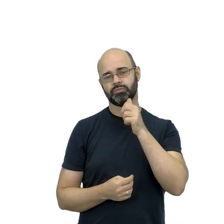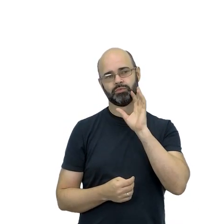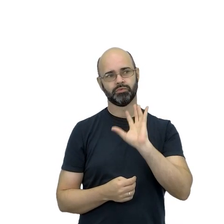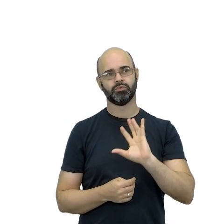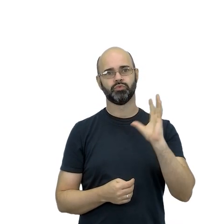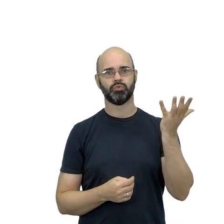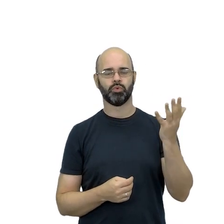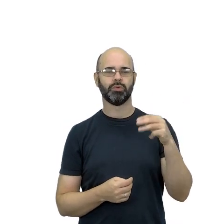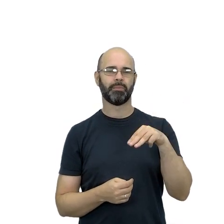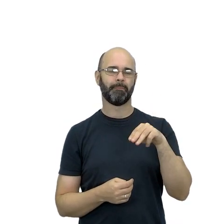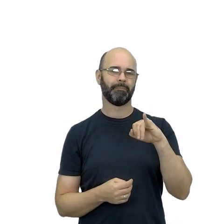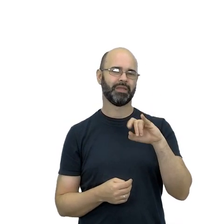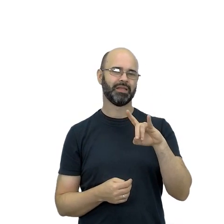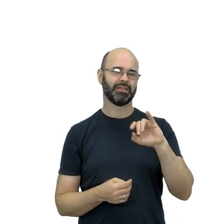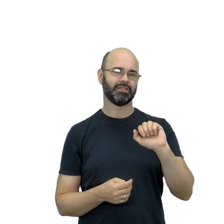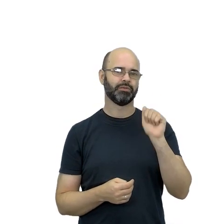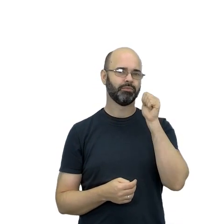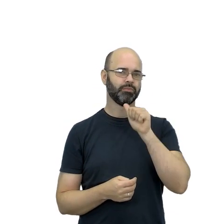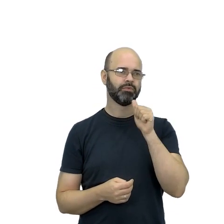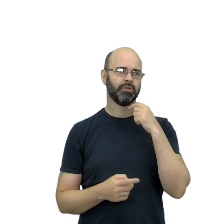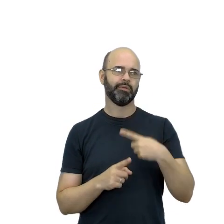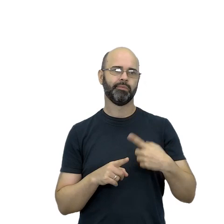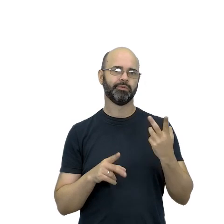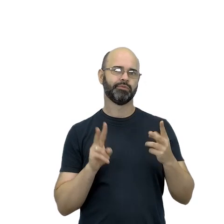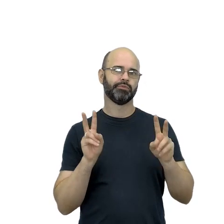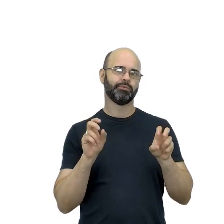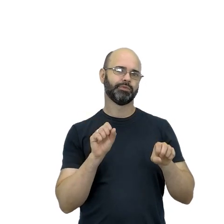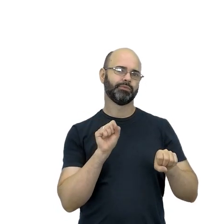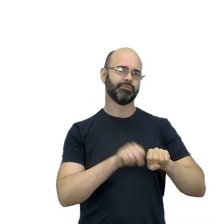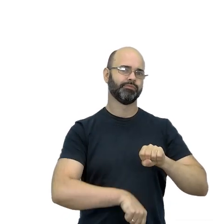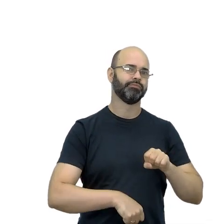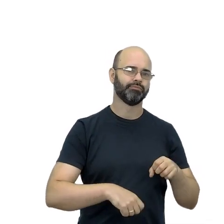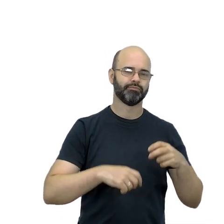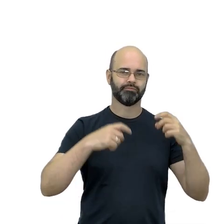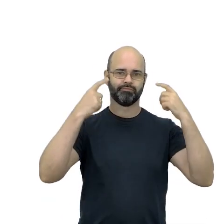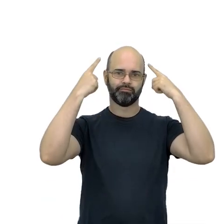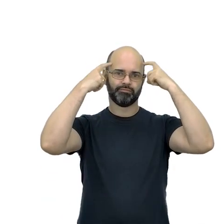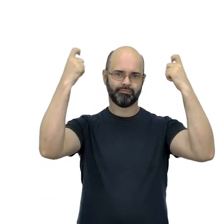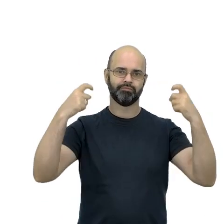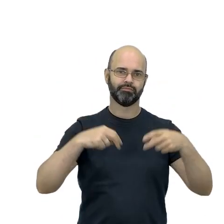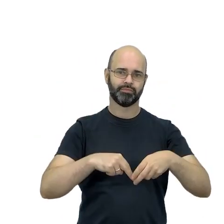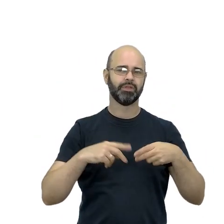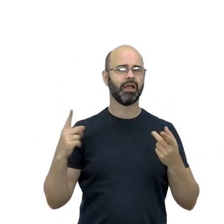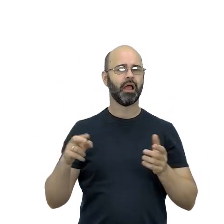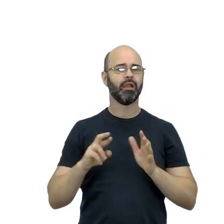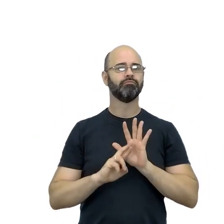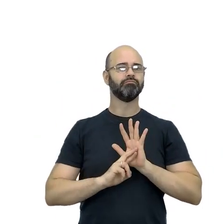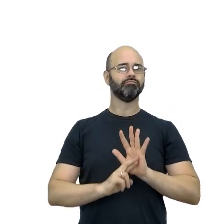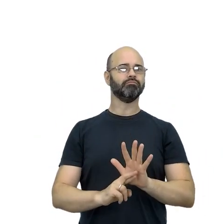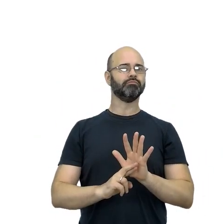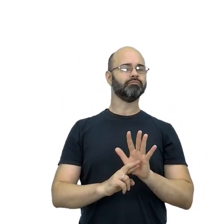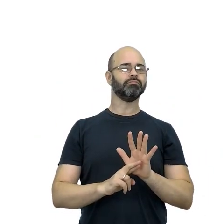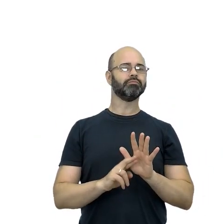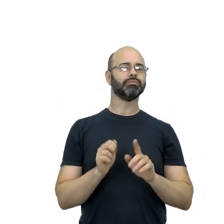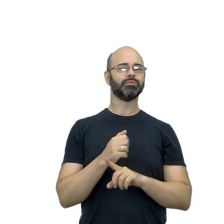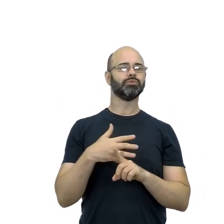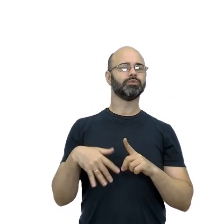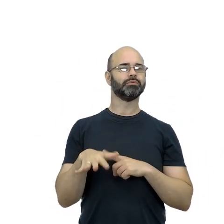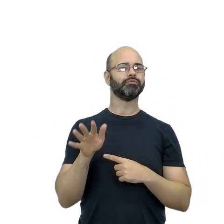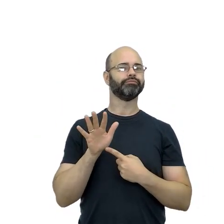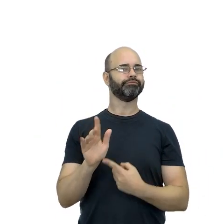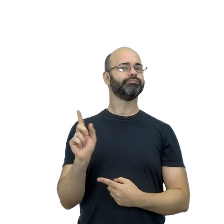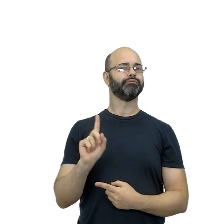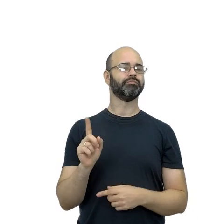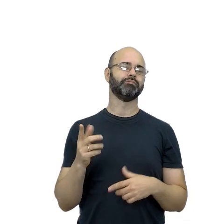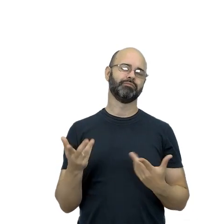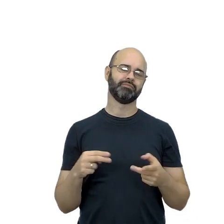mídia quando há uma situação de violência e não da representatividade dela socialmente, tá? Então, nessa pesquisa, trata